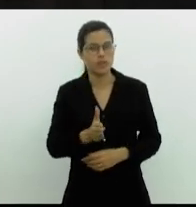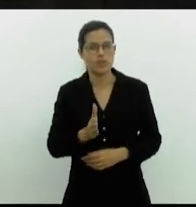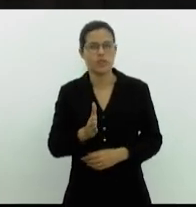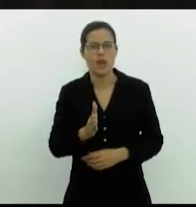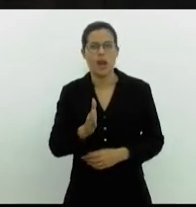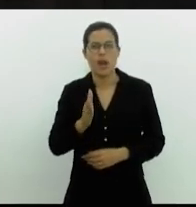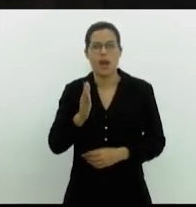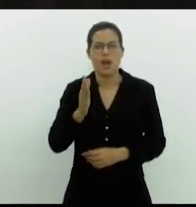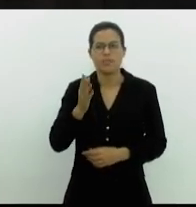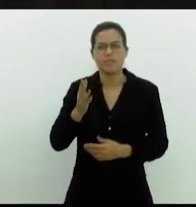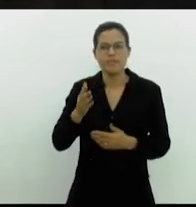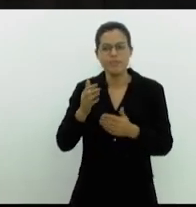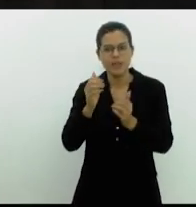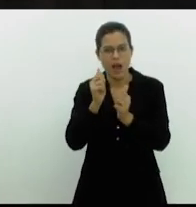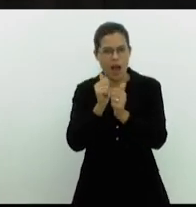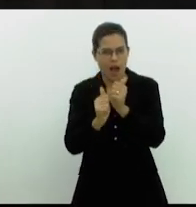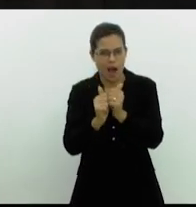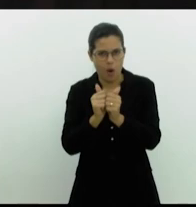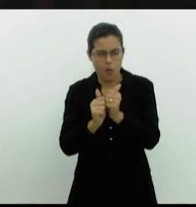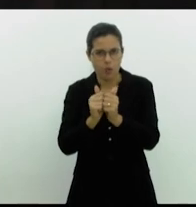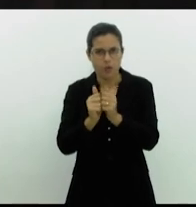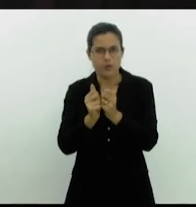importação de arroz,